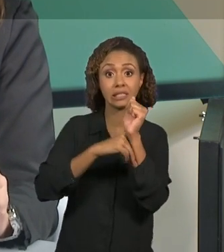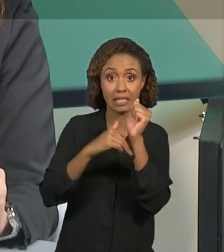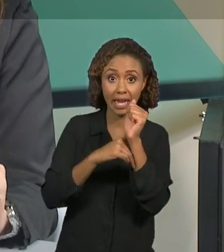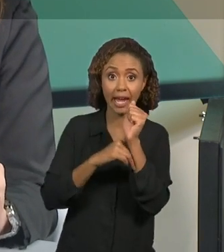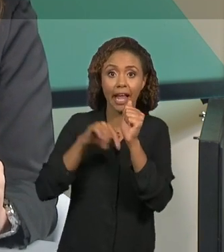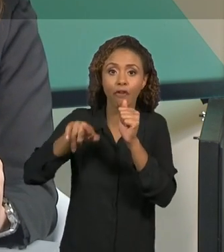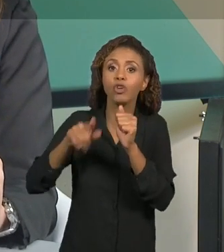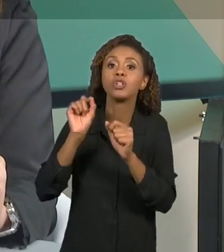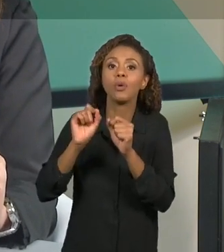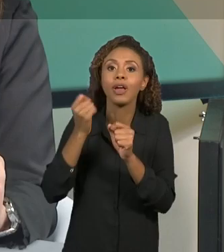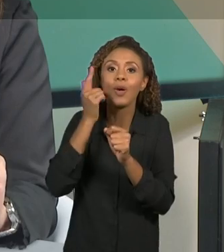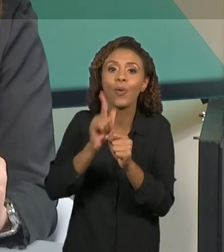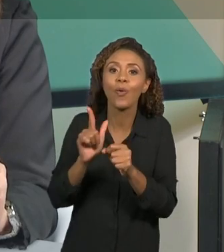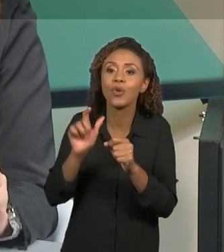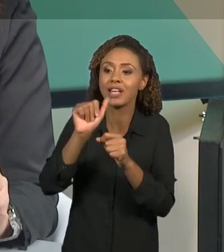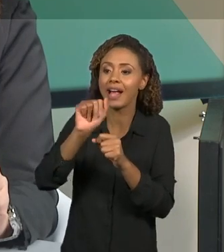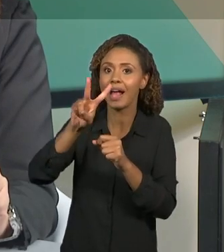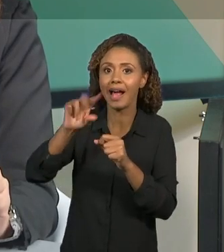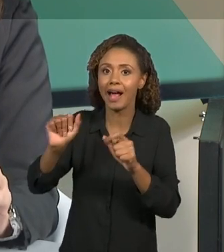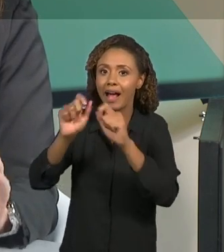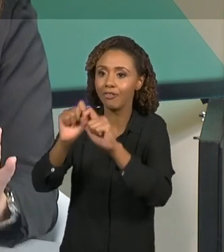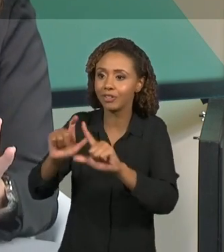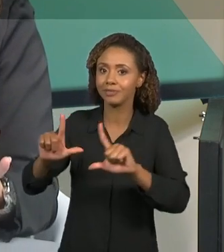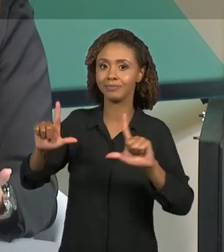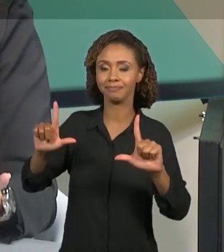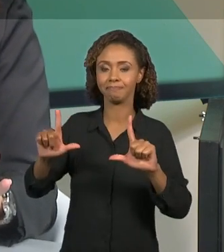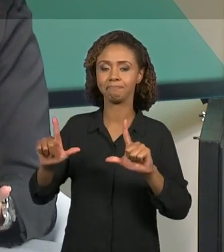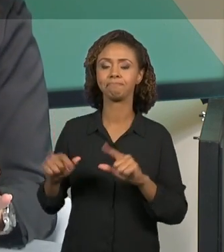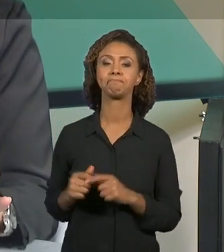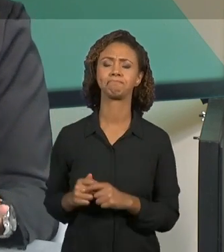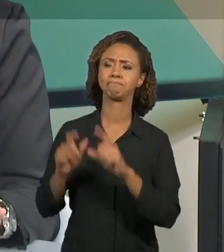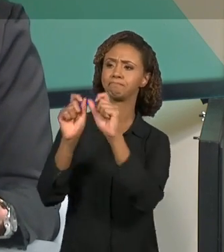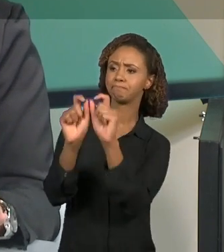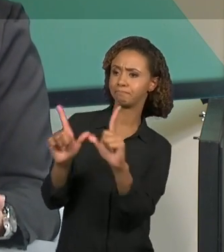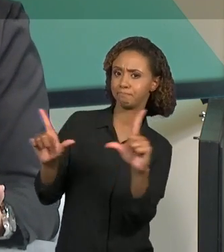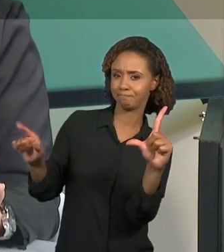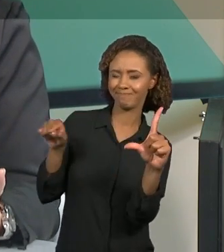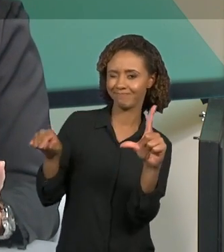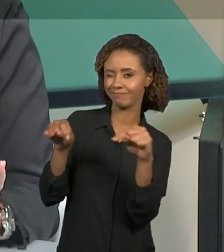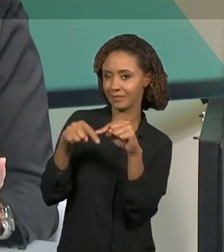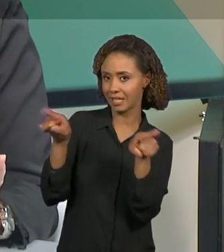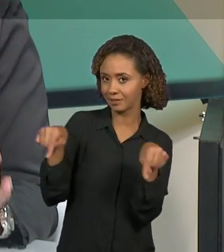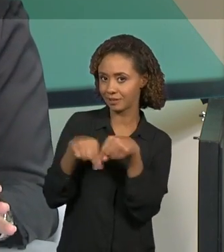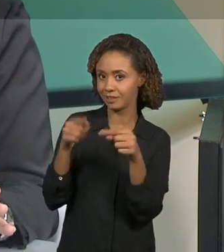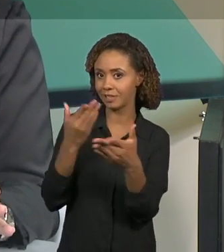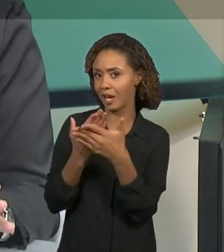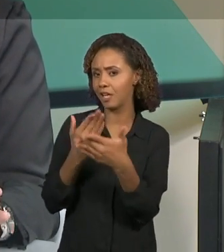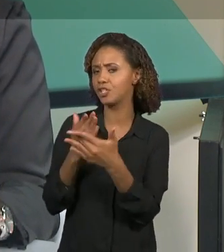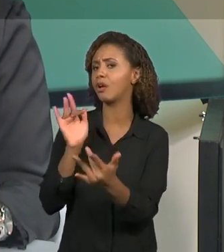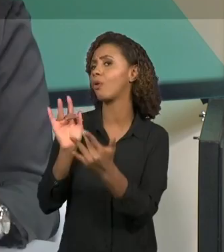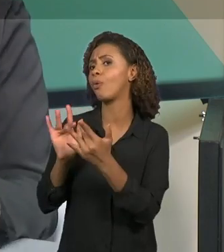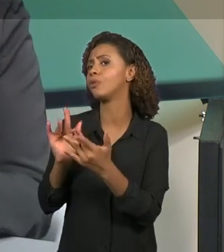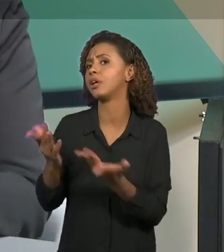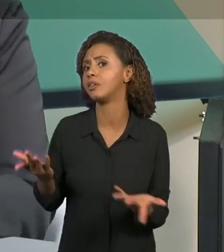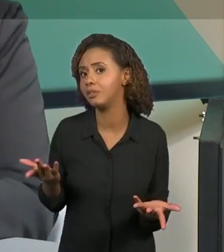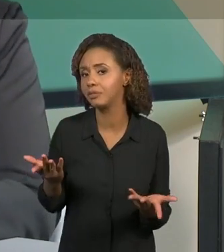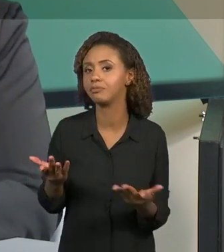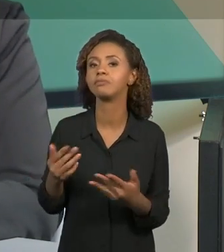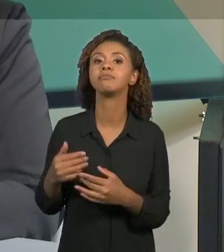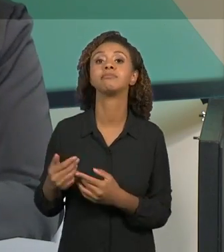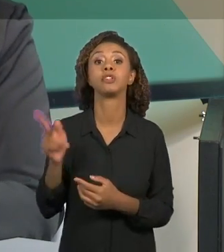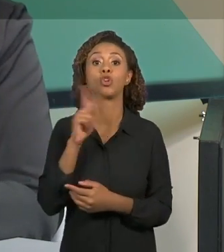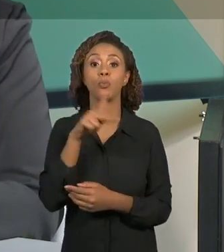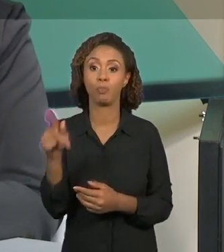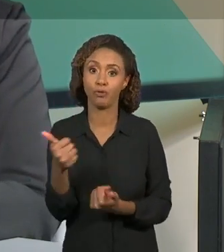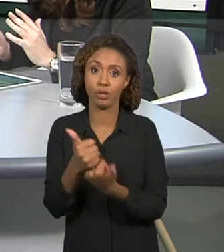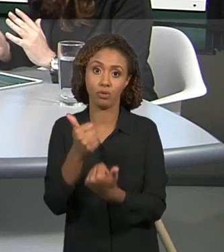tá então você vai fazer o acesso nesta sala de aula virtual você vai ter contato com quem você vai ter contato com